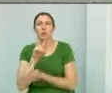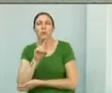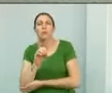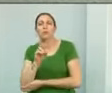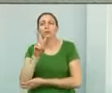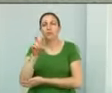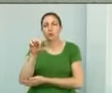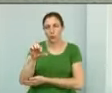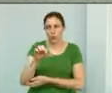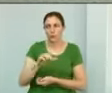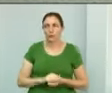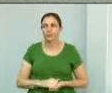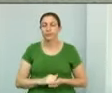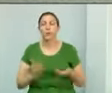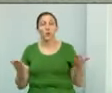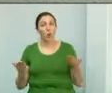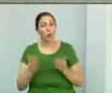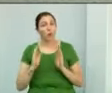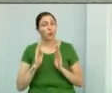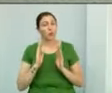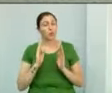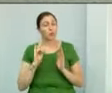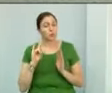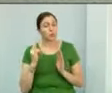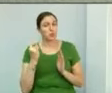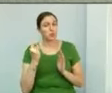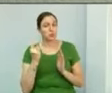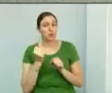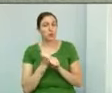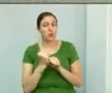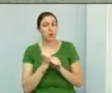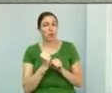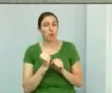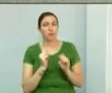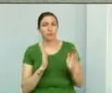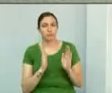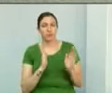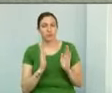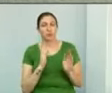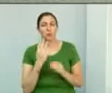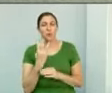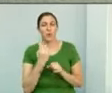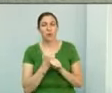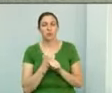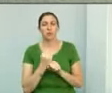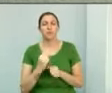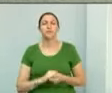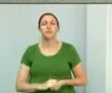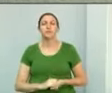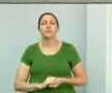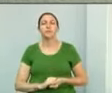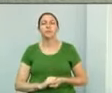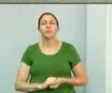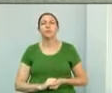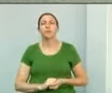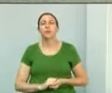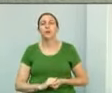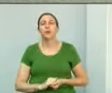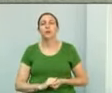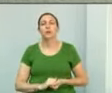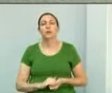em 2021. Então, nesse PPA foram estabelecidos, então, diretrizes, objetivos e metas para 4